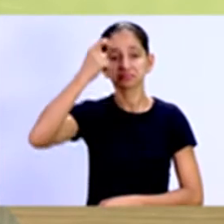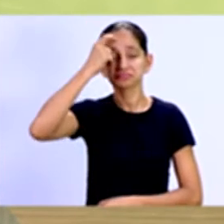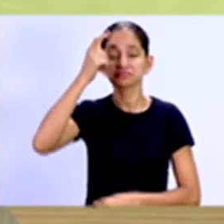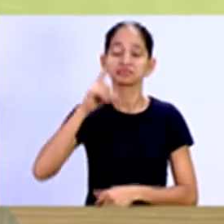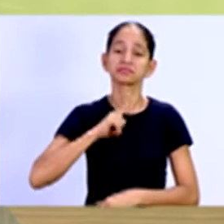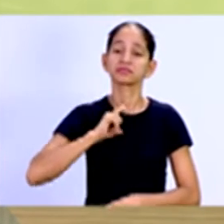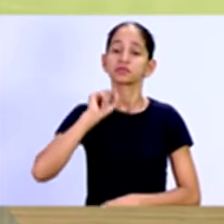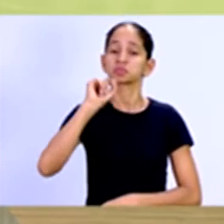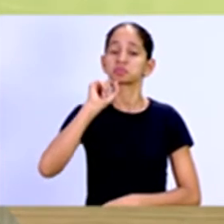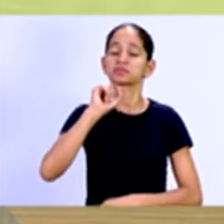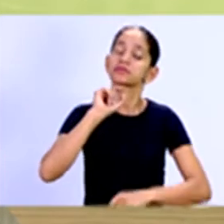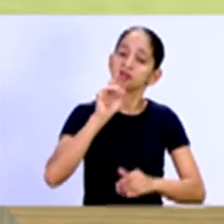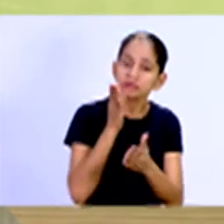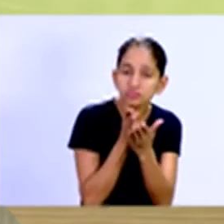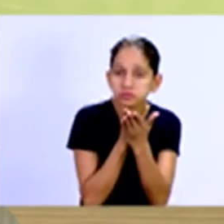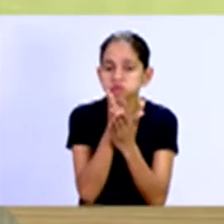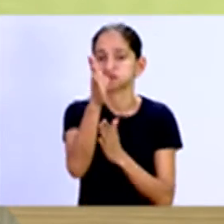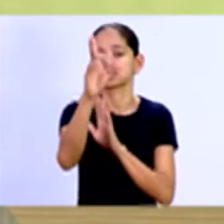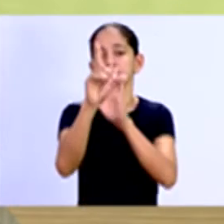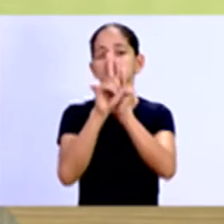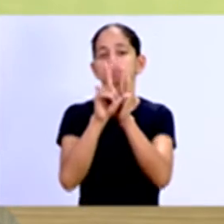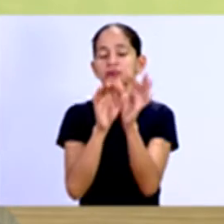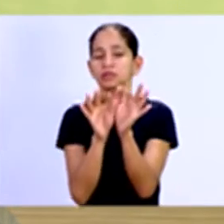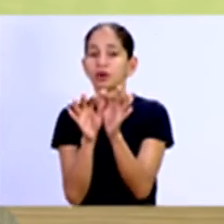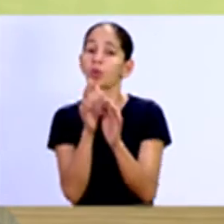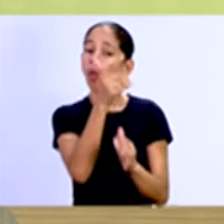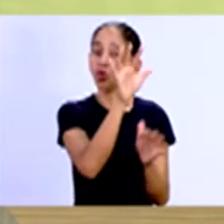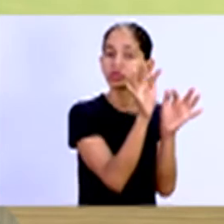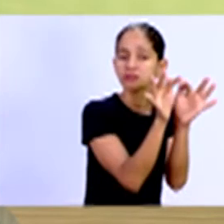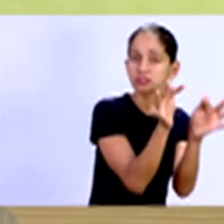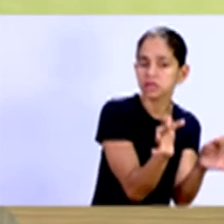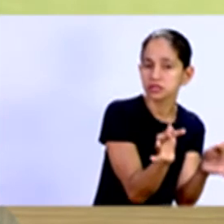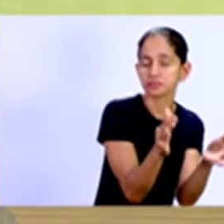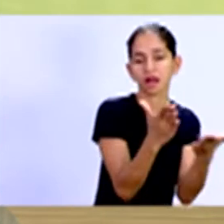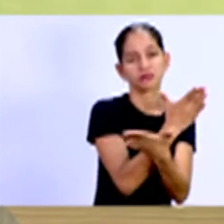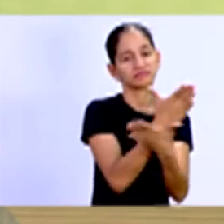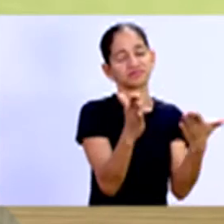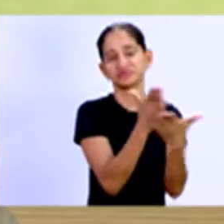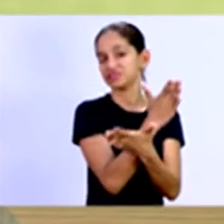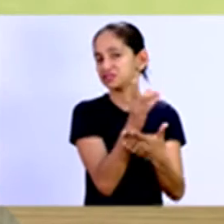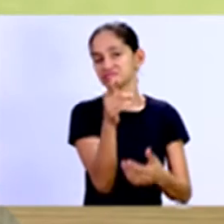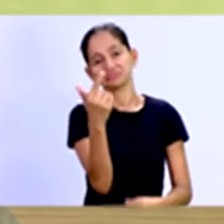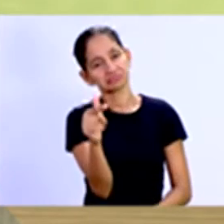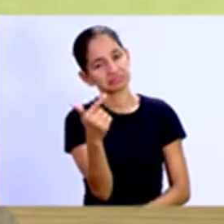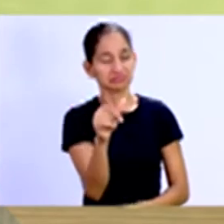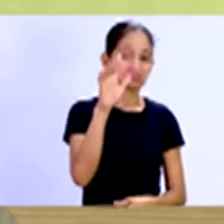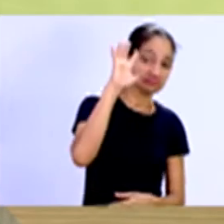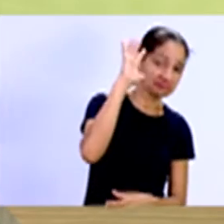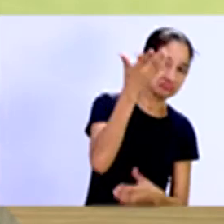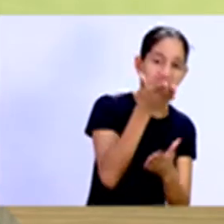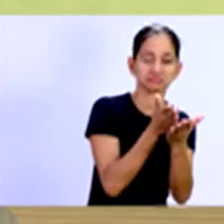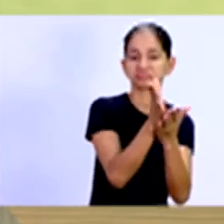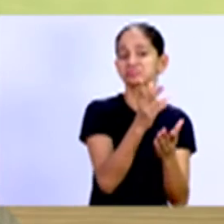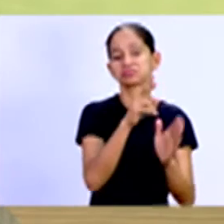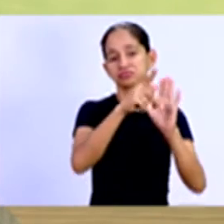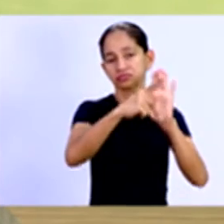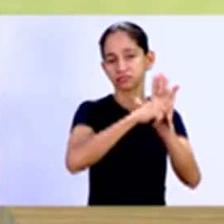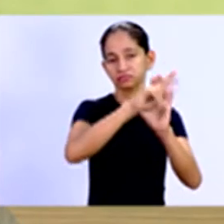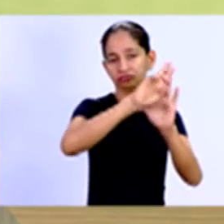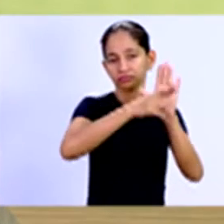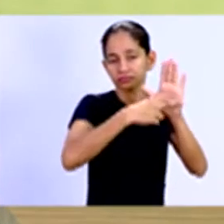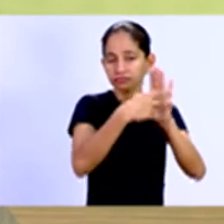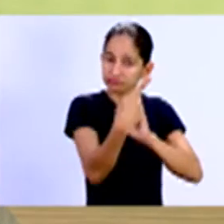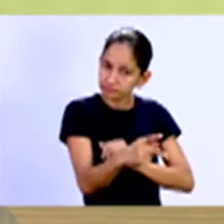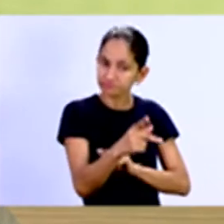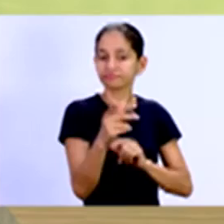da sociedade, sempre o indivíduo simples, nem sempre surgiu, segue as suas próprias normas. Quer